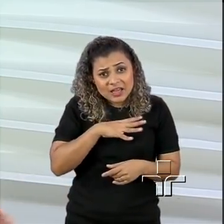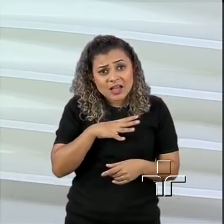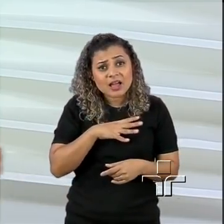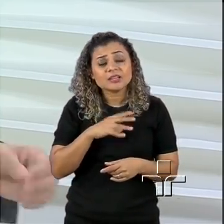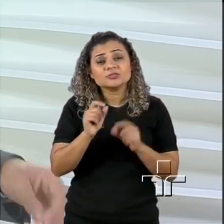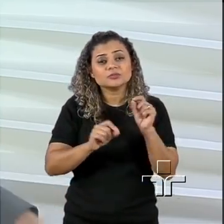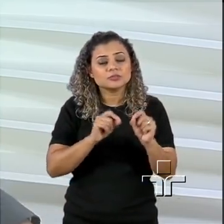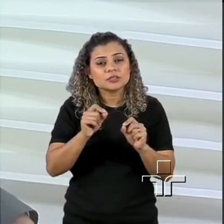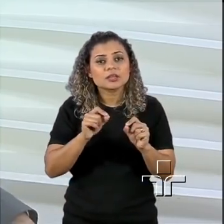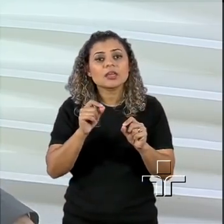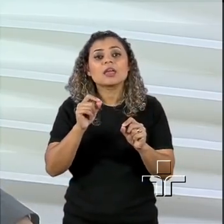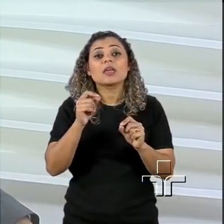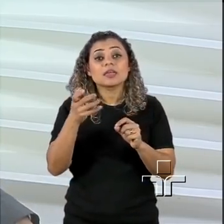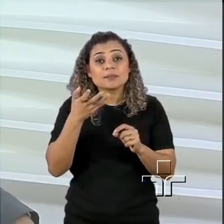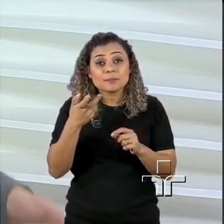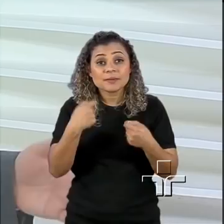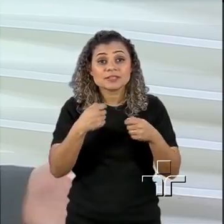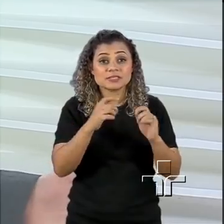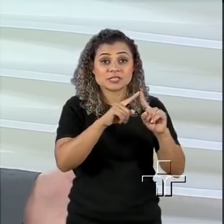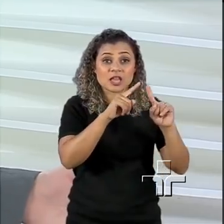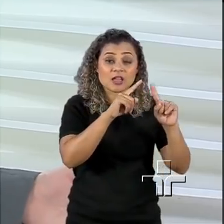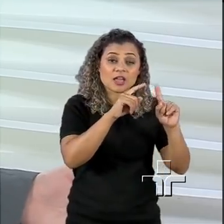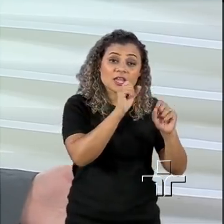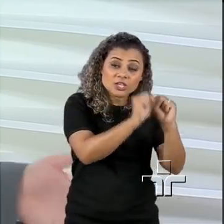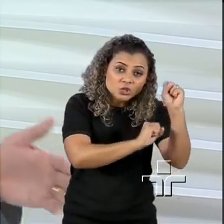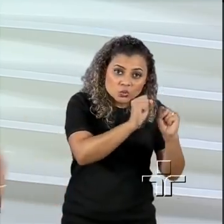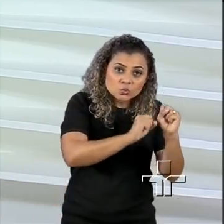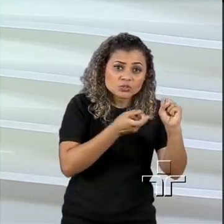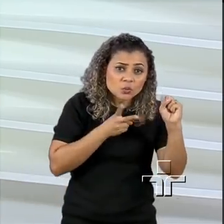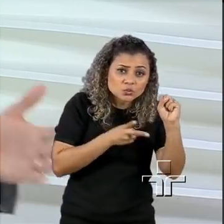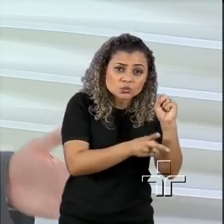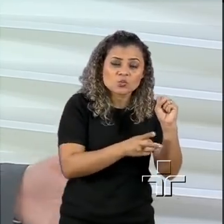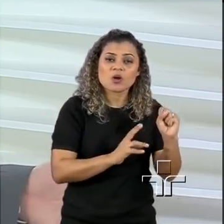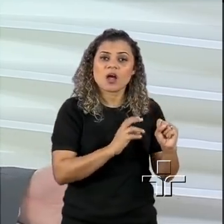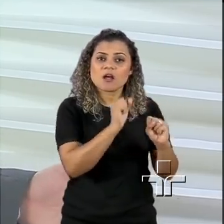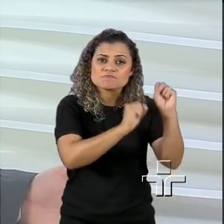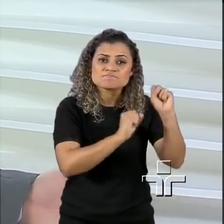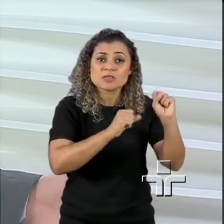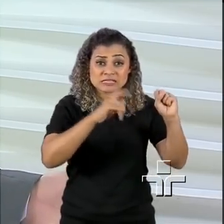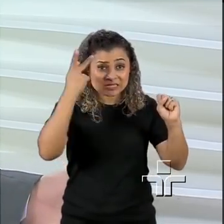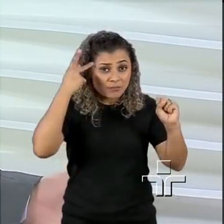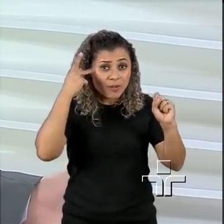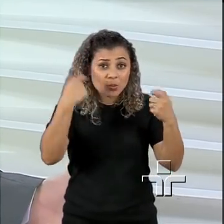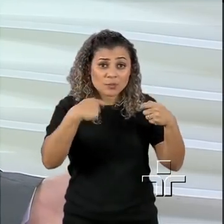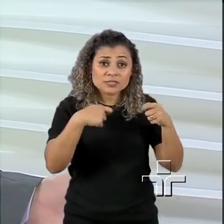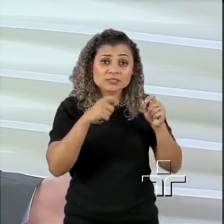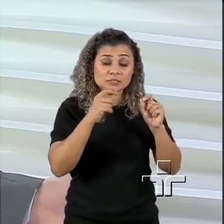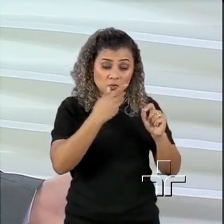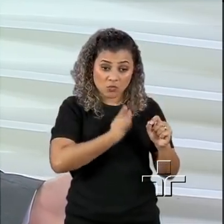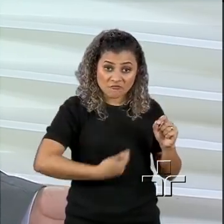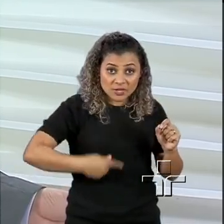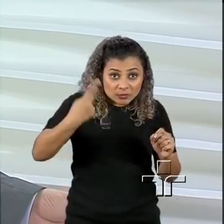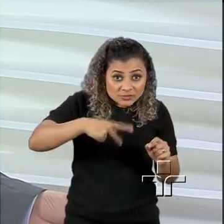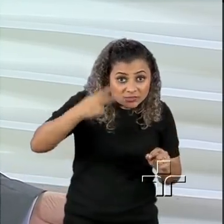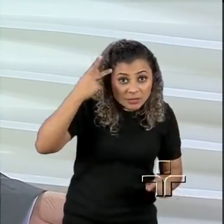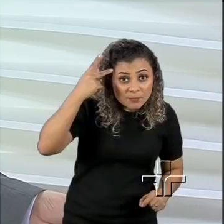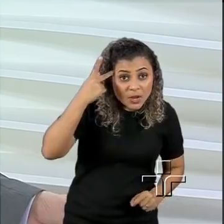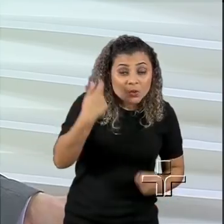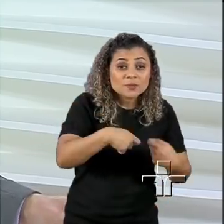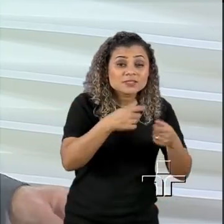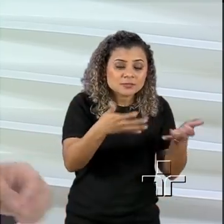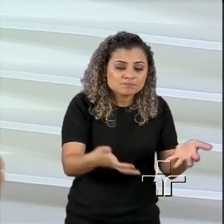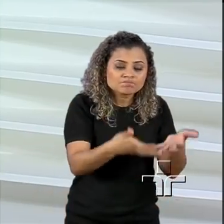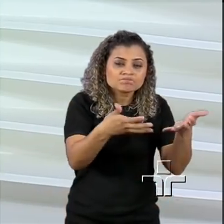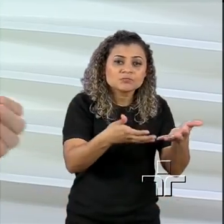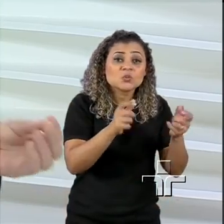preservar suas indústrias tem que preservar suas indústrias. E o Estado de São Paulo tem que reagir, inclusive. O governo do Estado de São Paulo, às